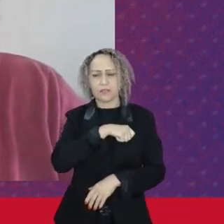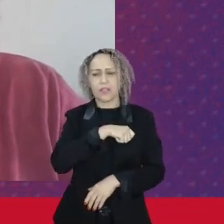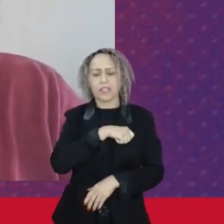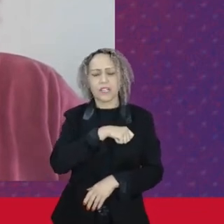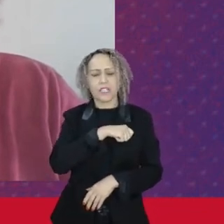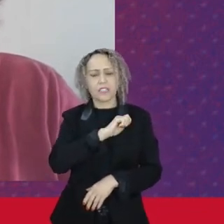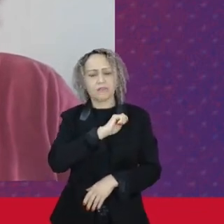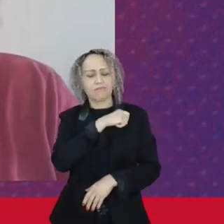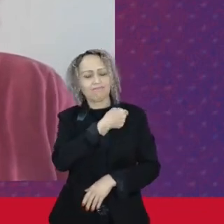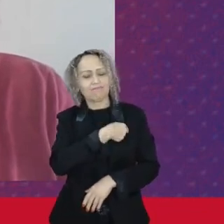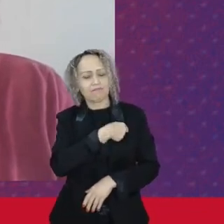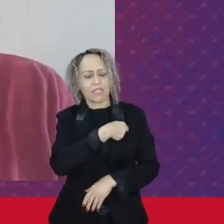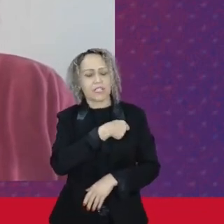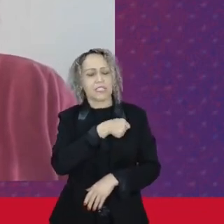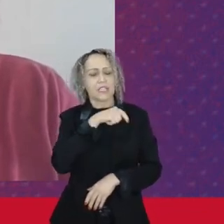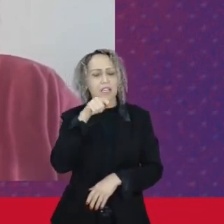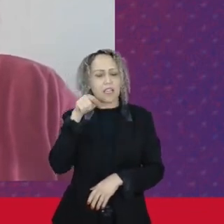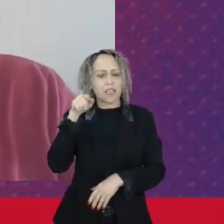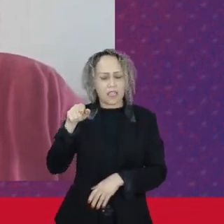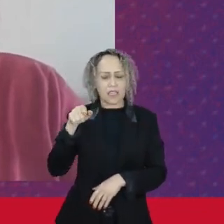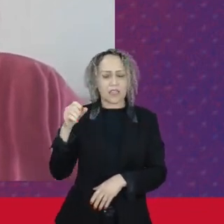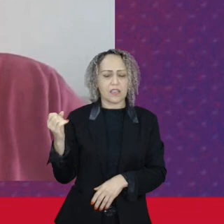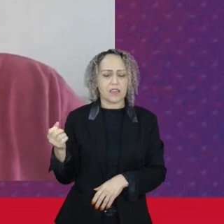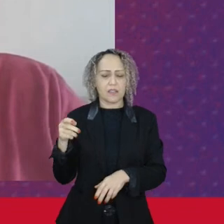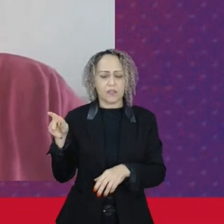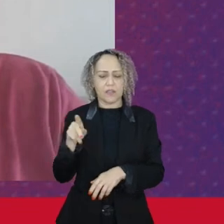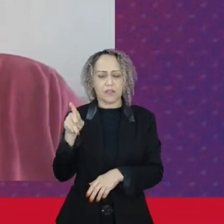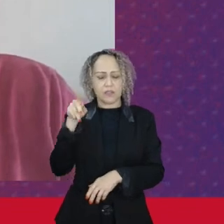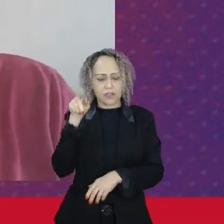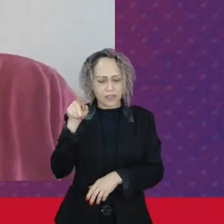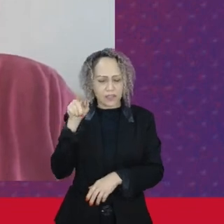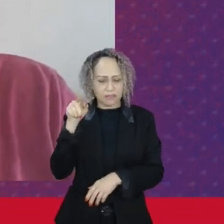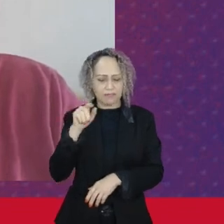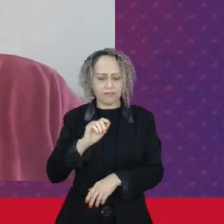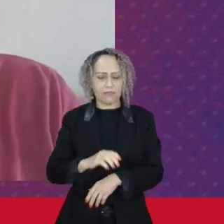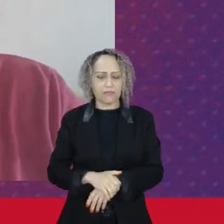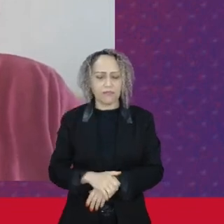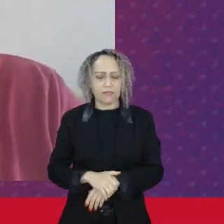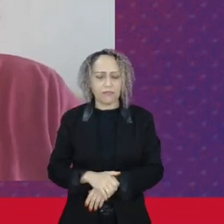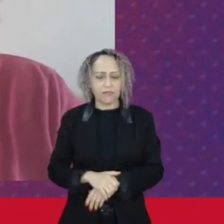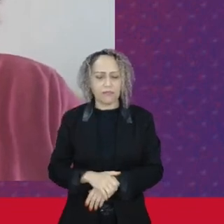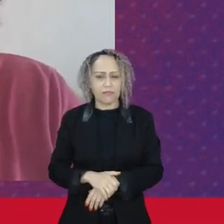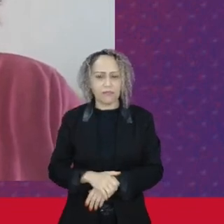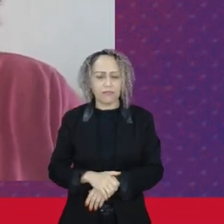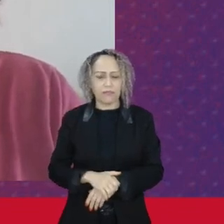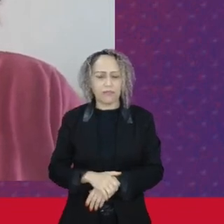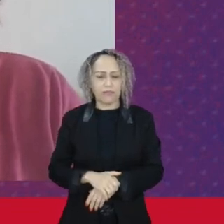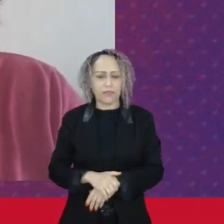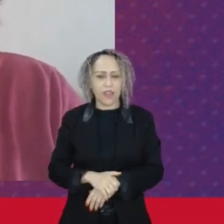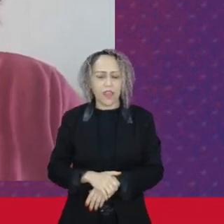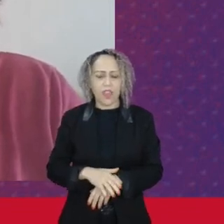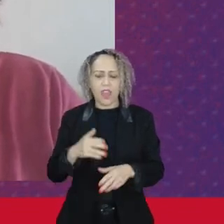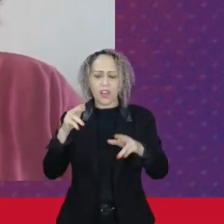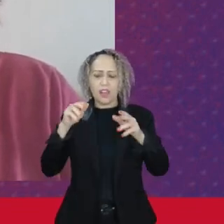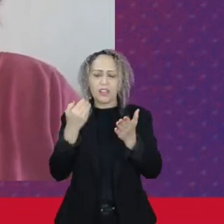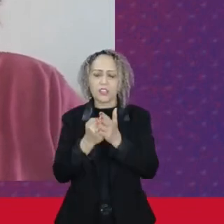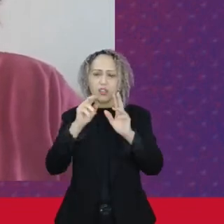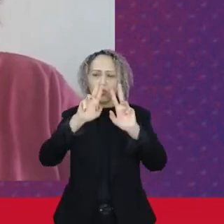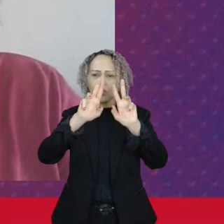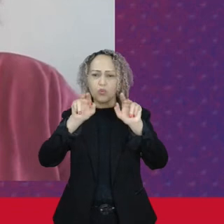do centro da CEPAL, Observatório da CEPAL sobre Gênero,